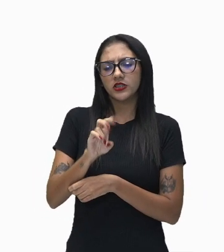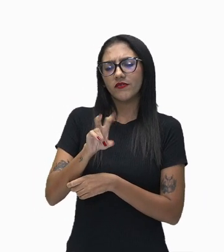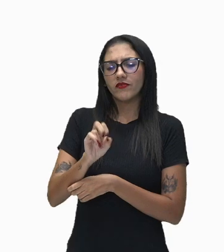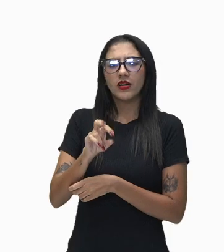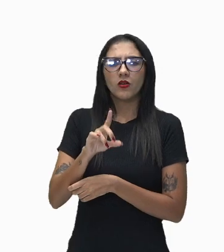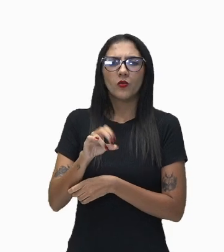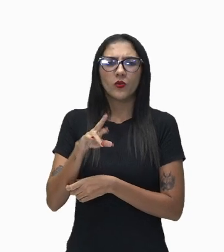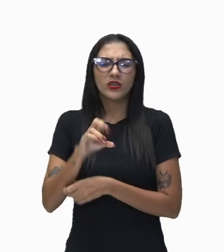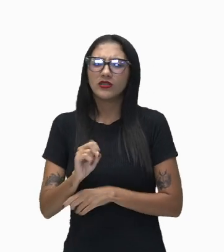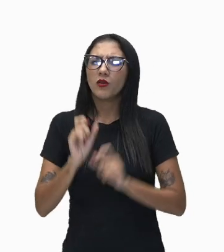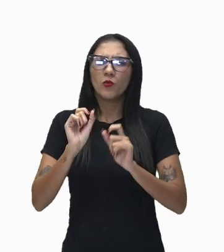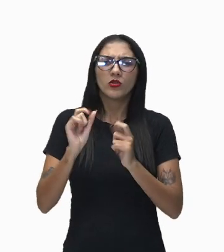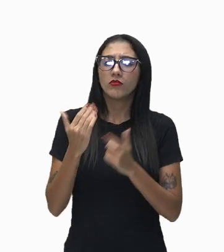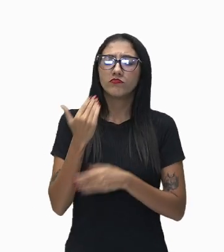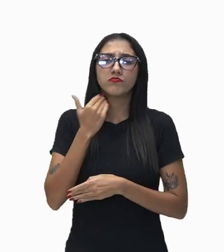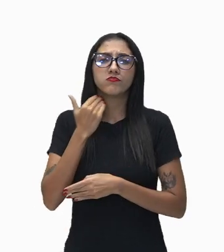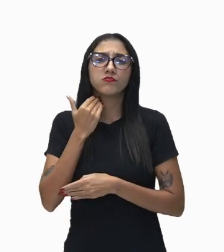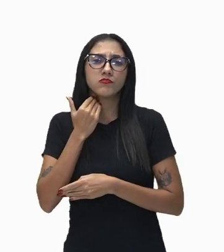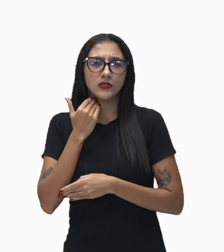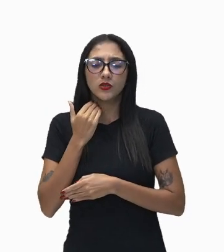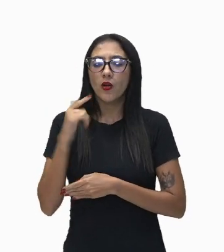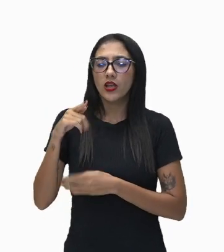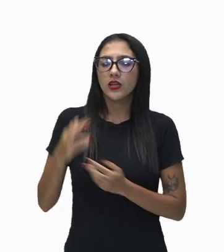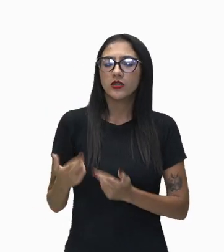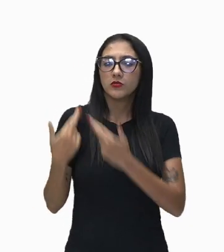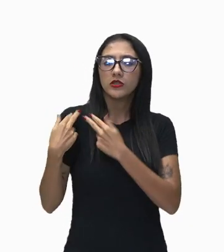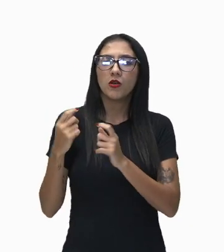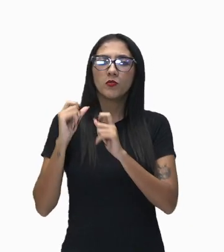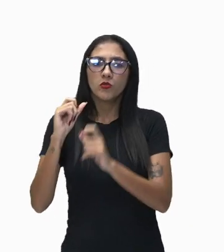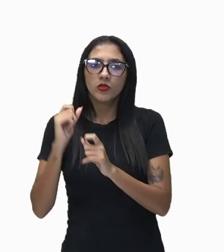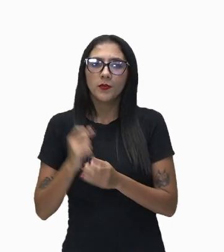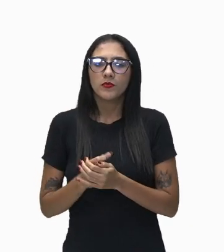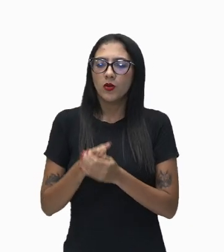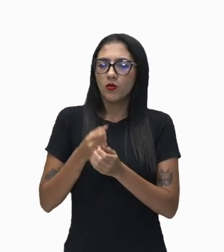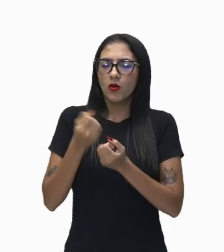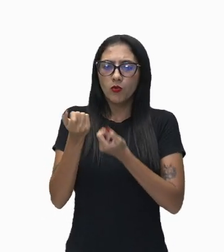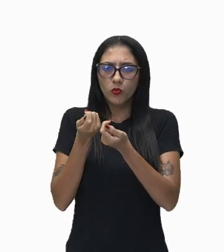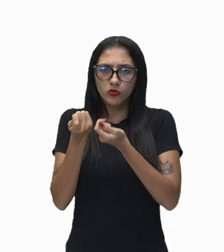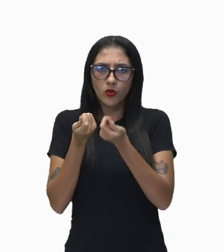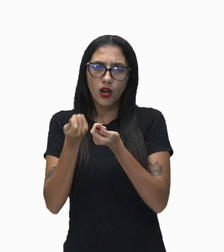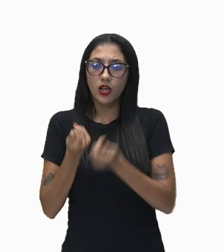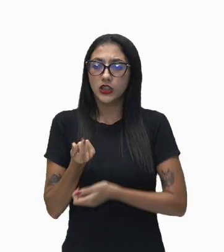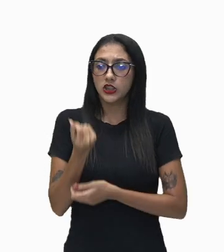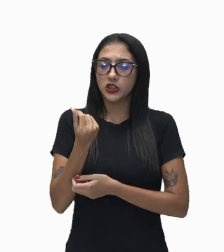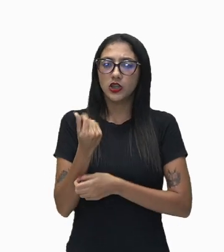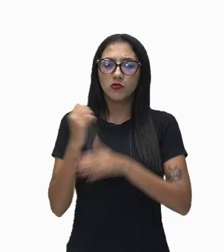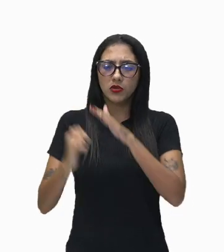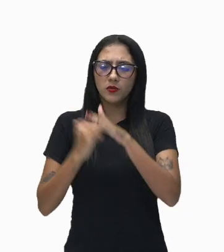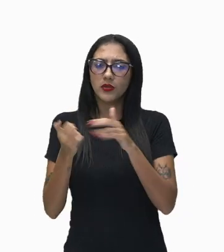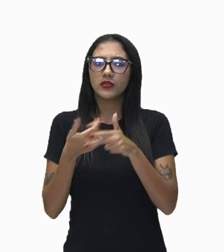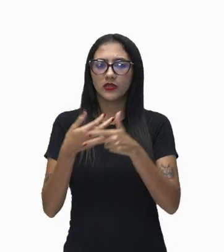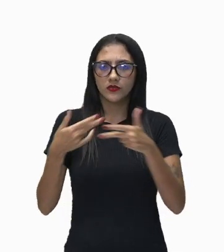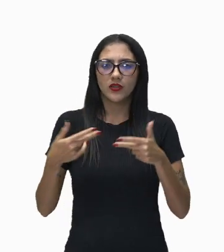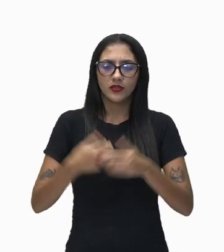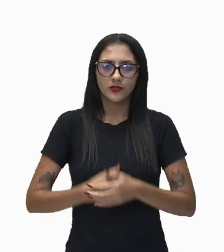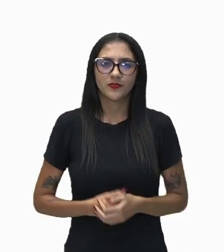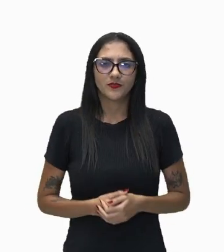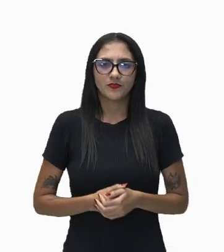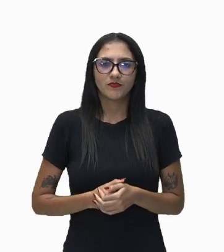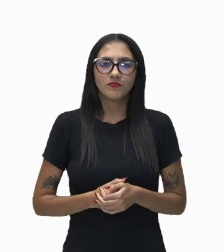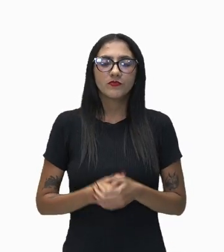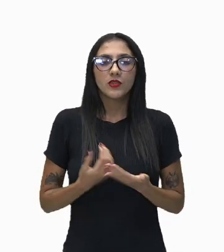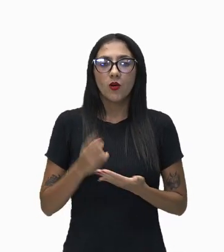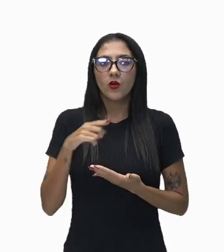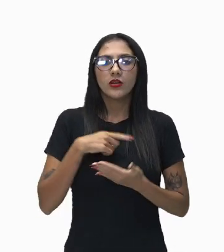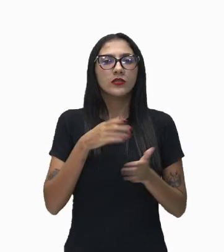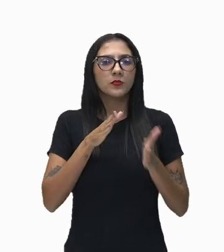são negociadas ações de empresas. Na década de 1920, nos Estados Unidos, houve um período de grande